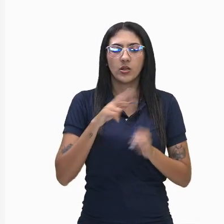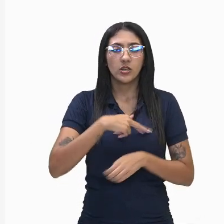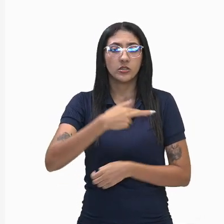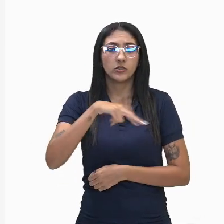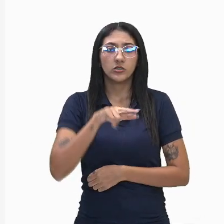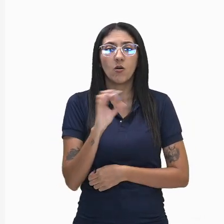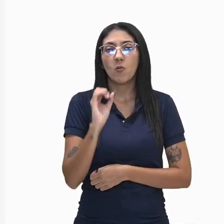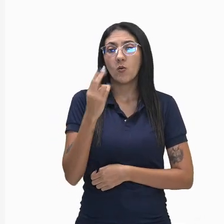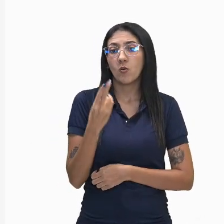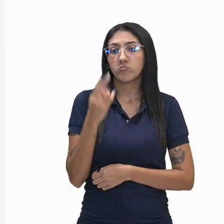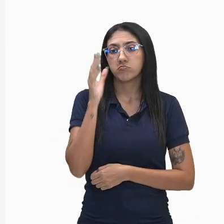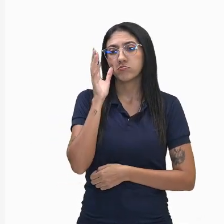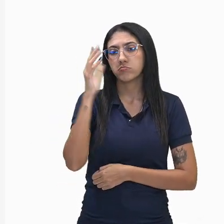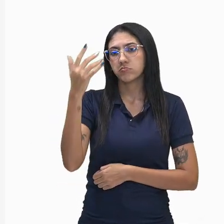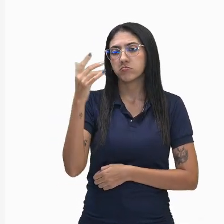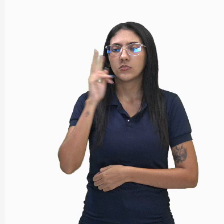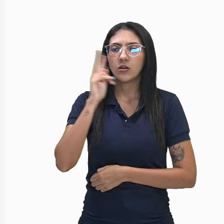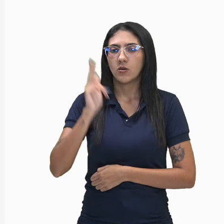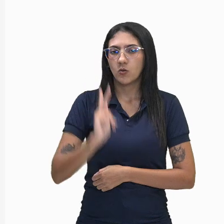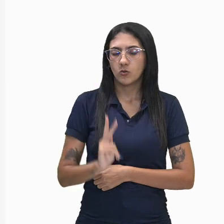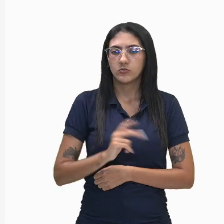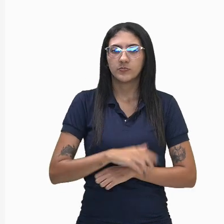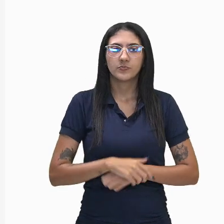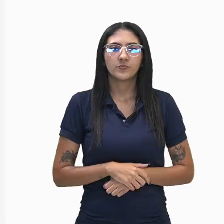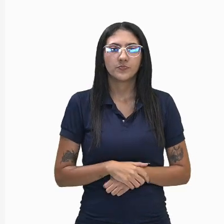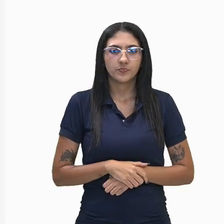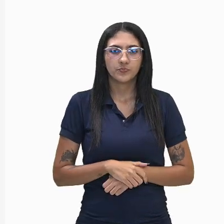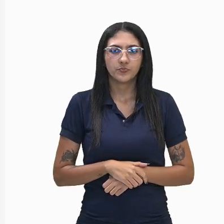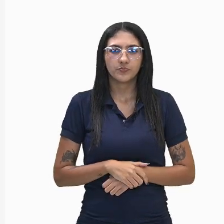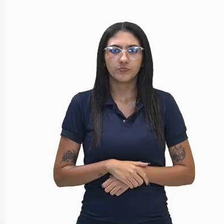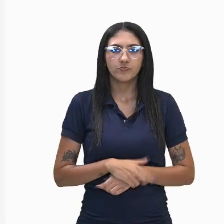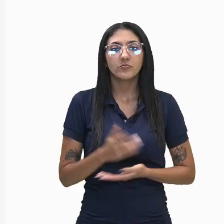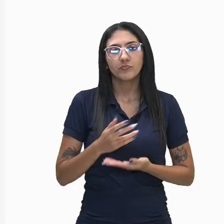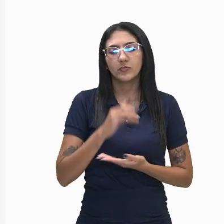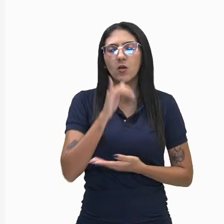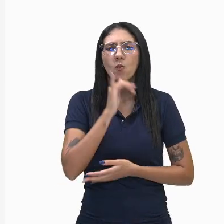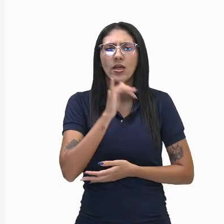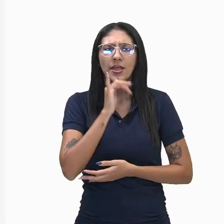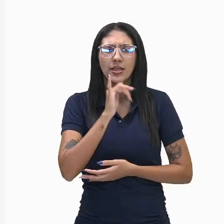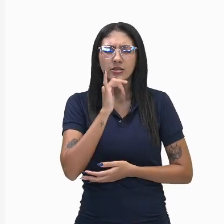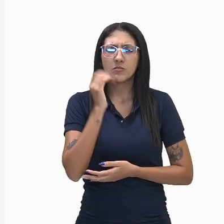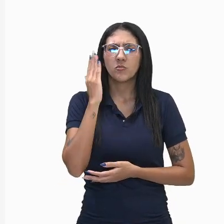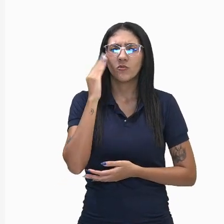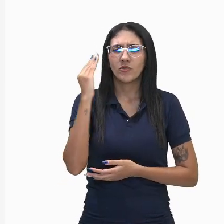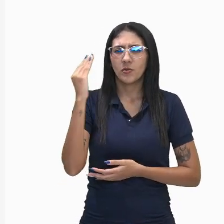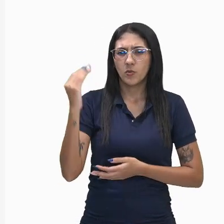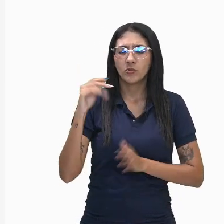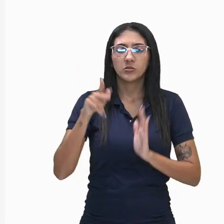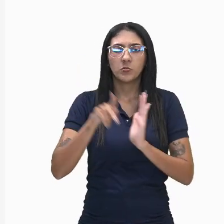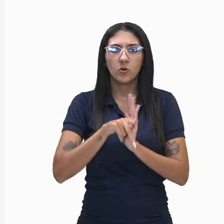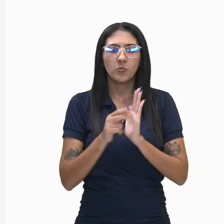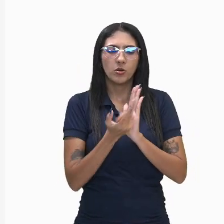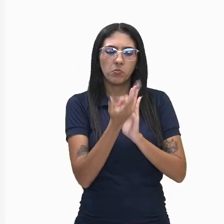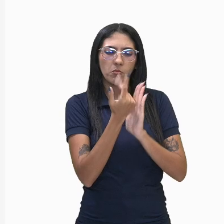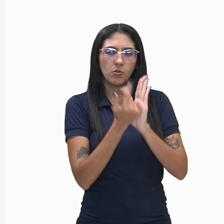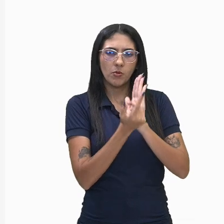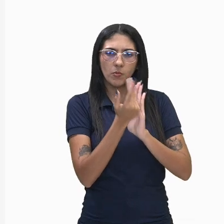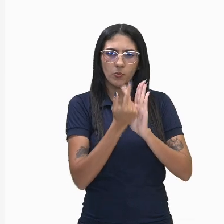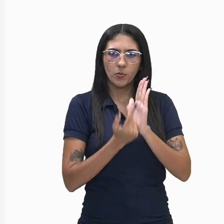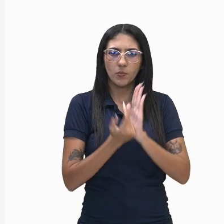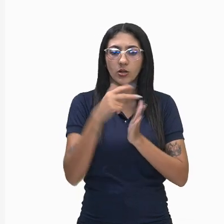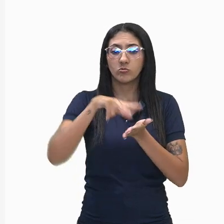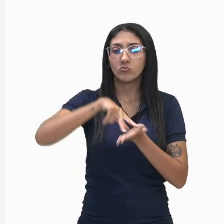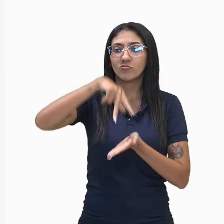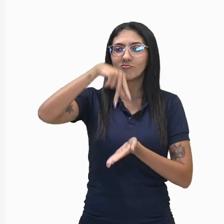históricos. Temos como exemplo as pinturas nas tumbas egípcias, né? Como já percebemos em cartelas